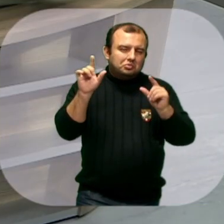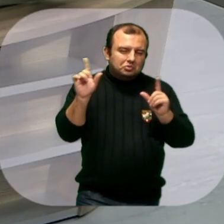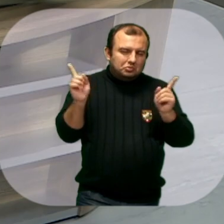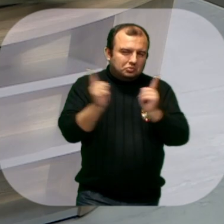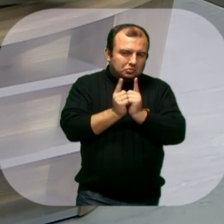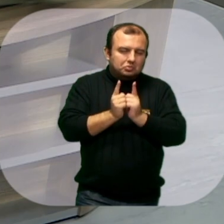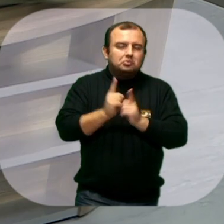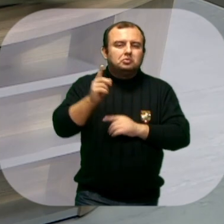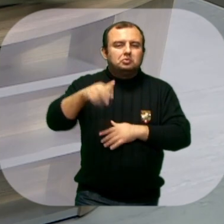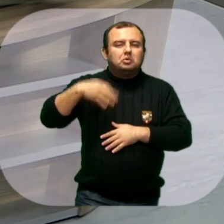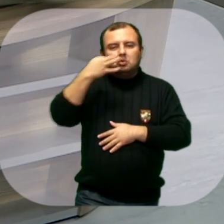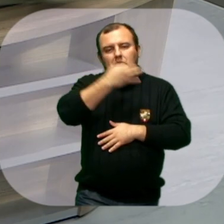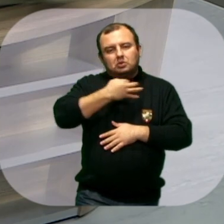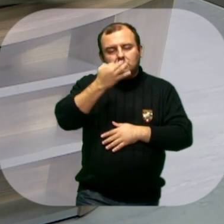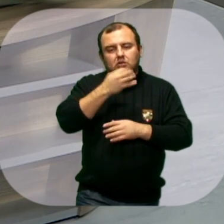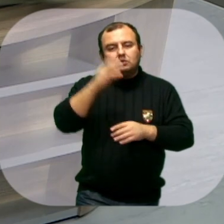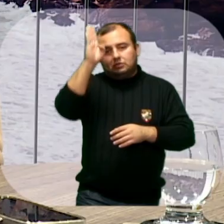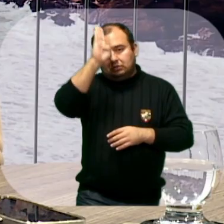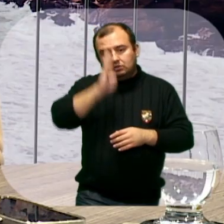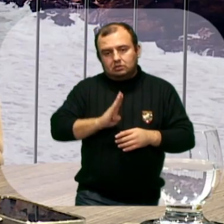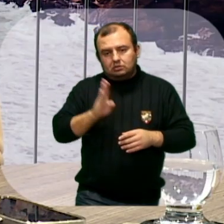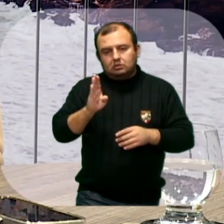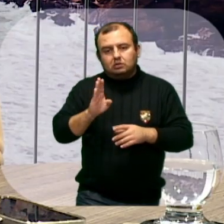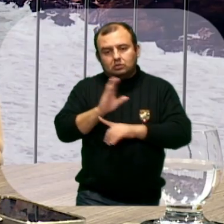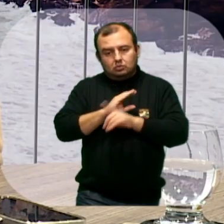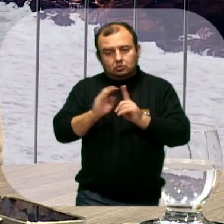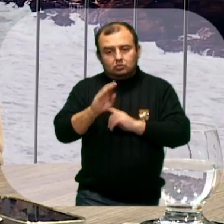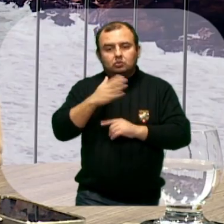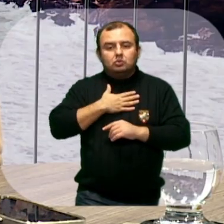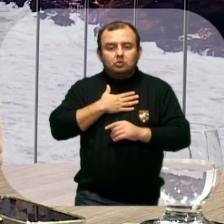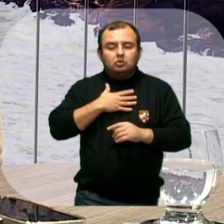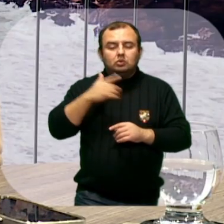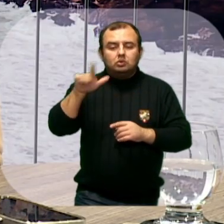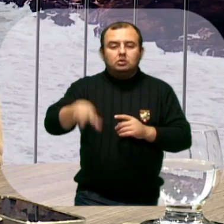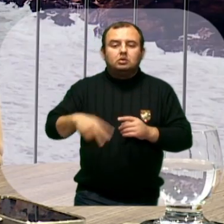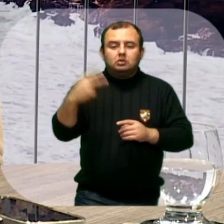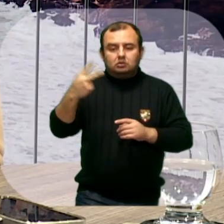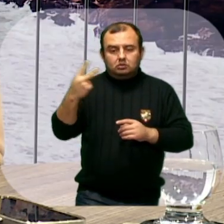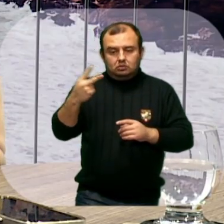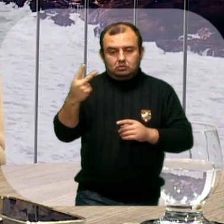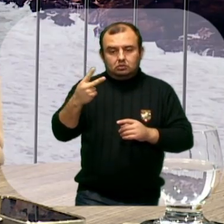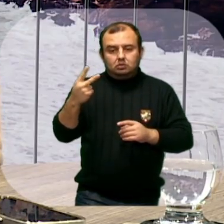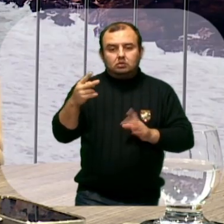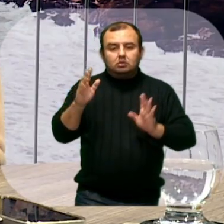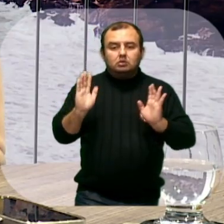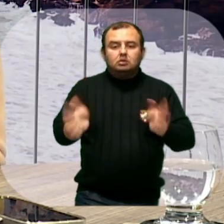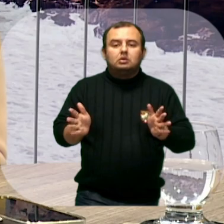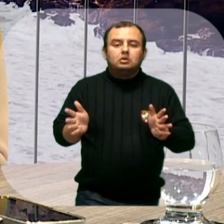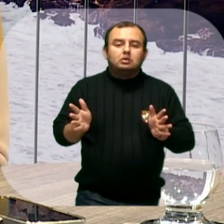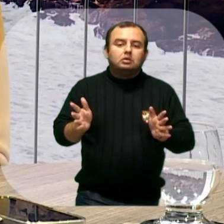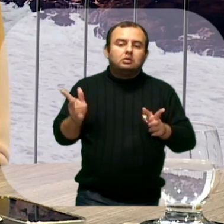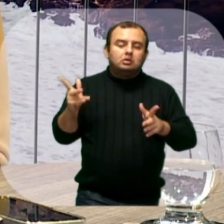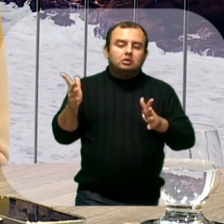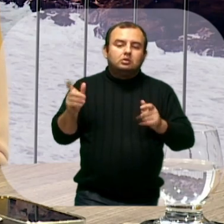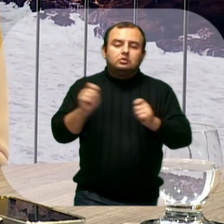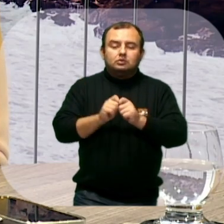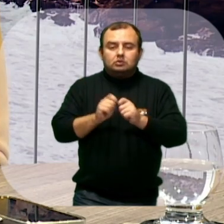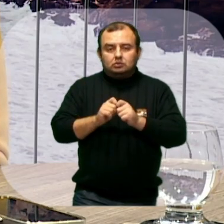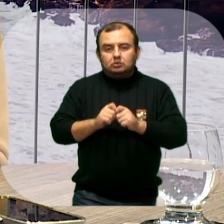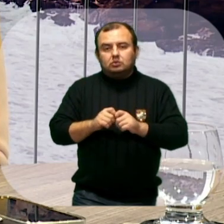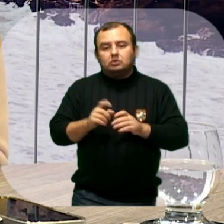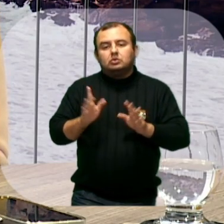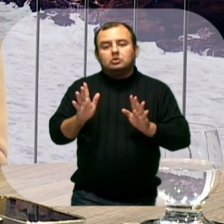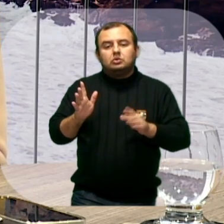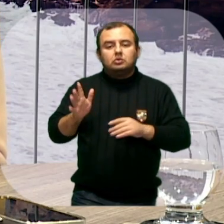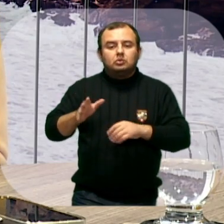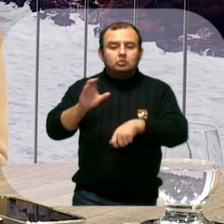oratória para a comunidade, gratuito. E eles gostaram tanto que agora eles querem a segunda etapa já. Então, eles estão querendo fazer um curso de